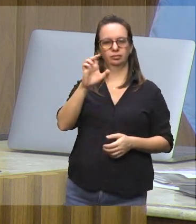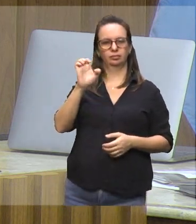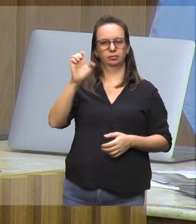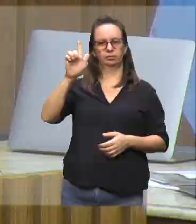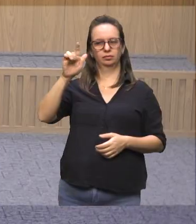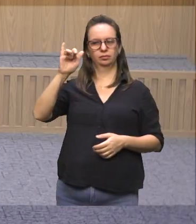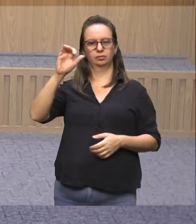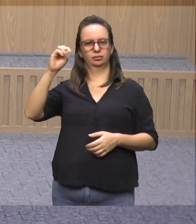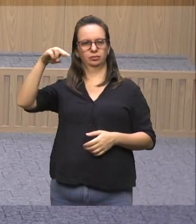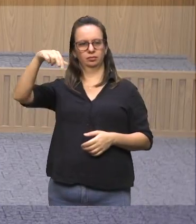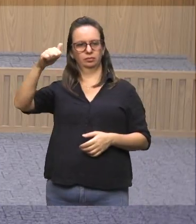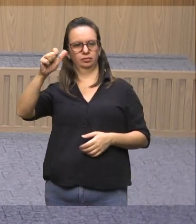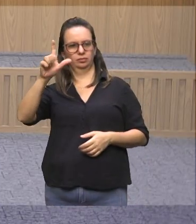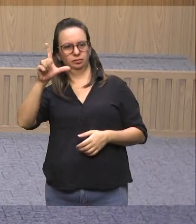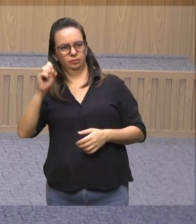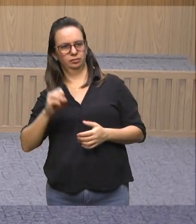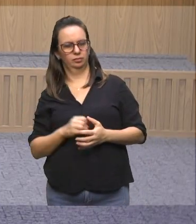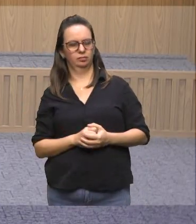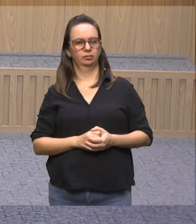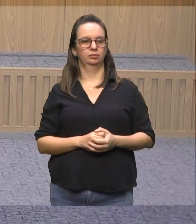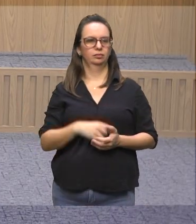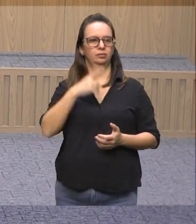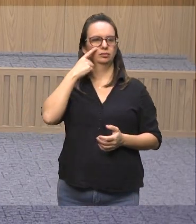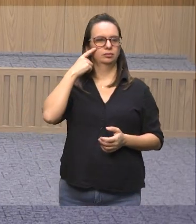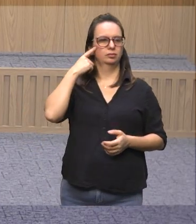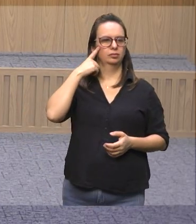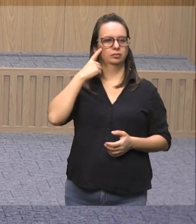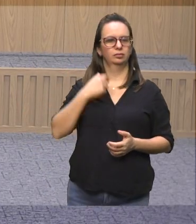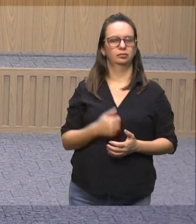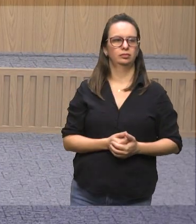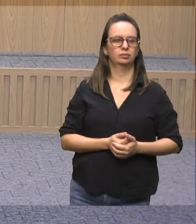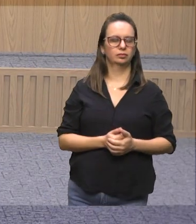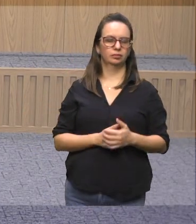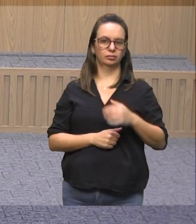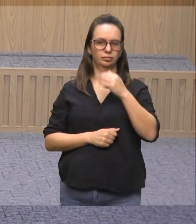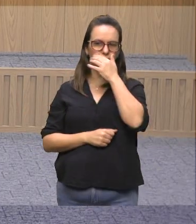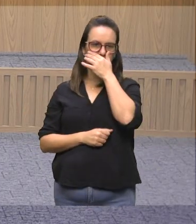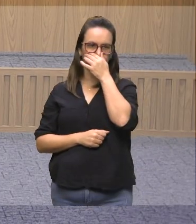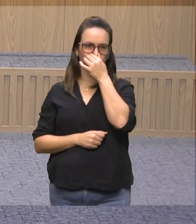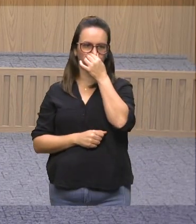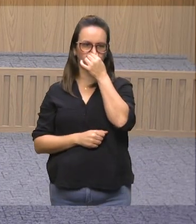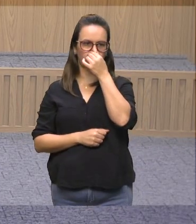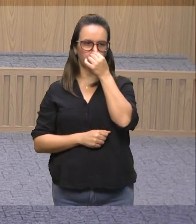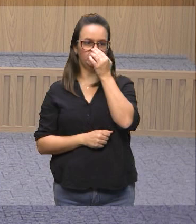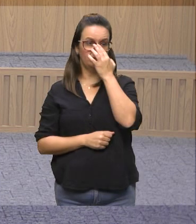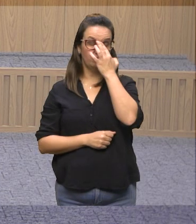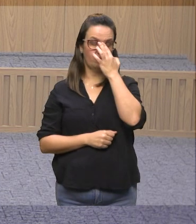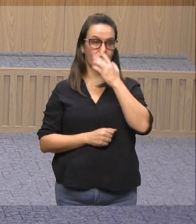a palavra, o vereador Vinícius Simili. Pela ordem, senhor presidente.